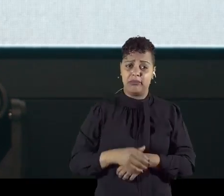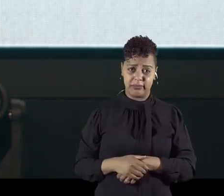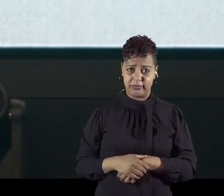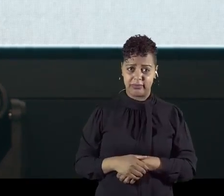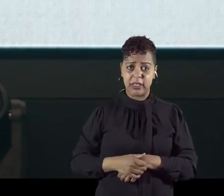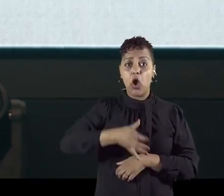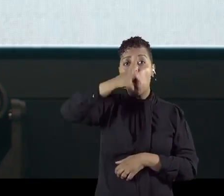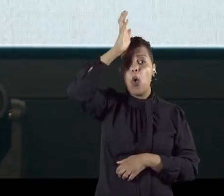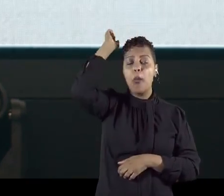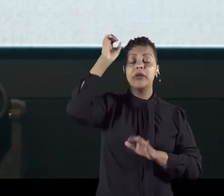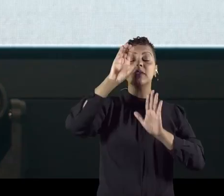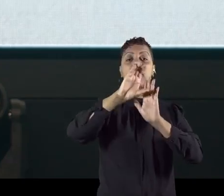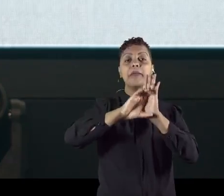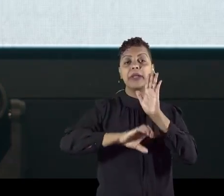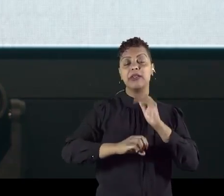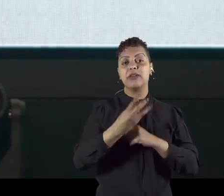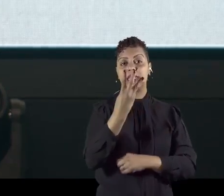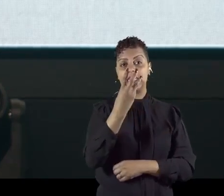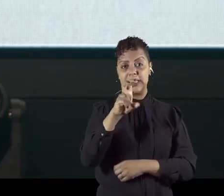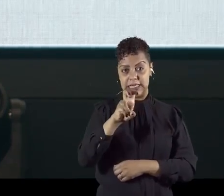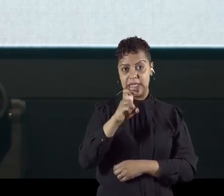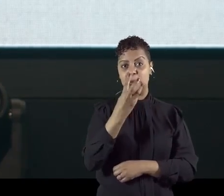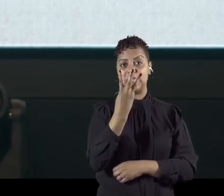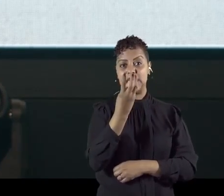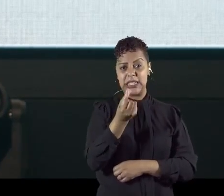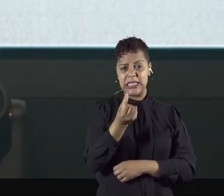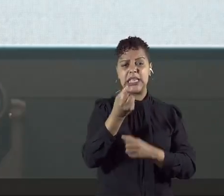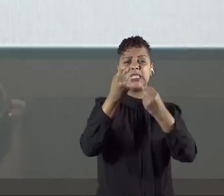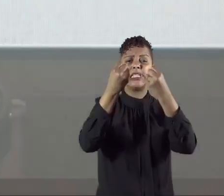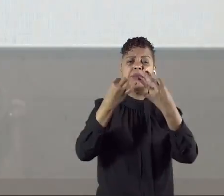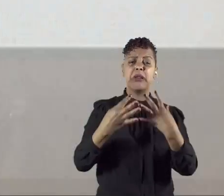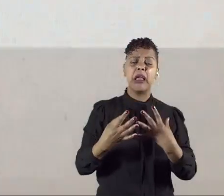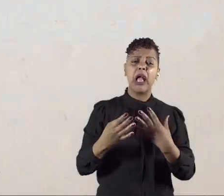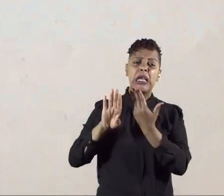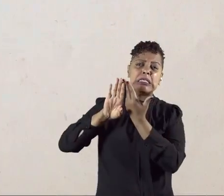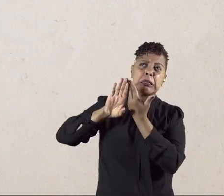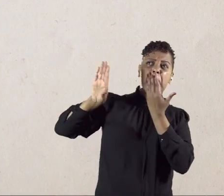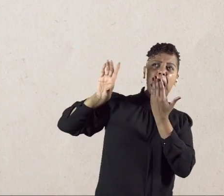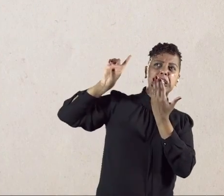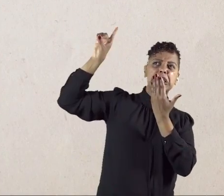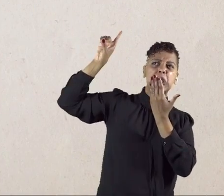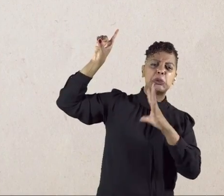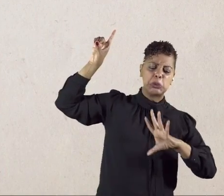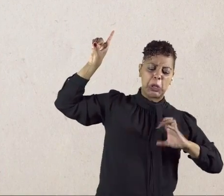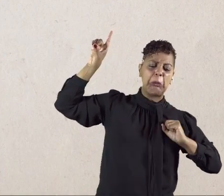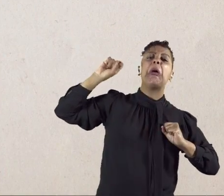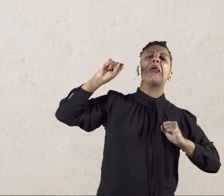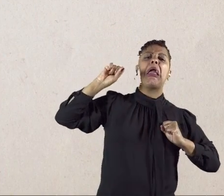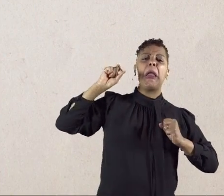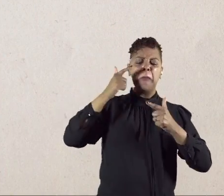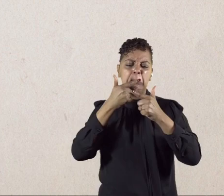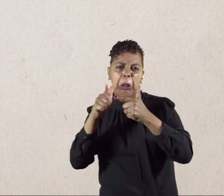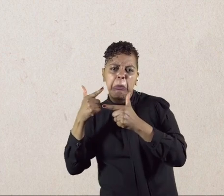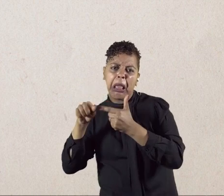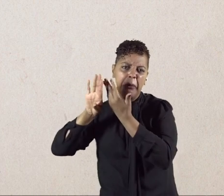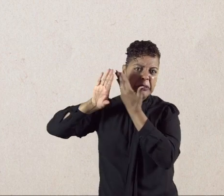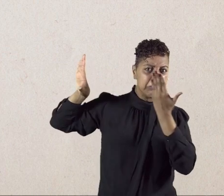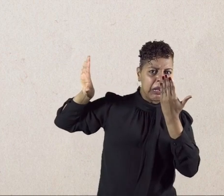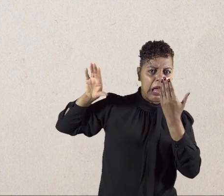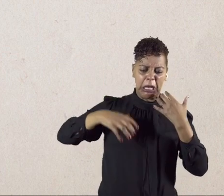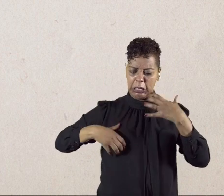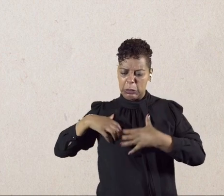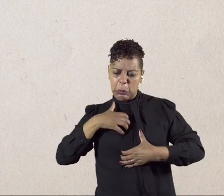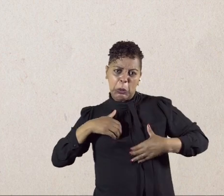8 35 36 diz assim Quem nos separará do amor de Cristo será tribulação ou angústia